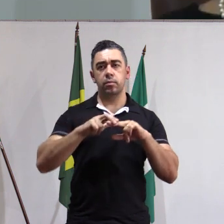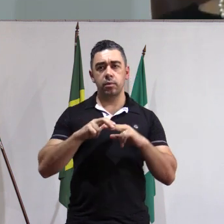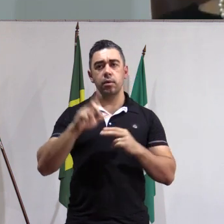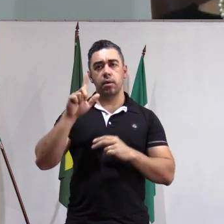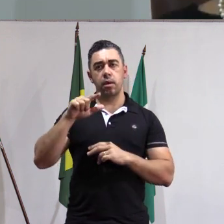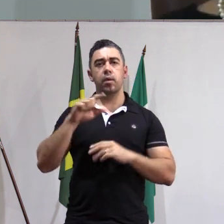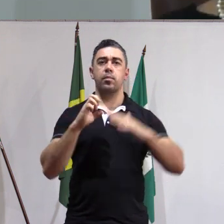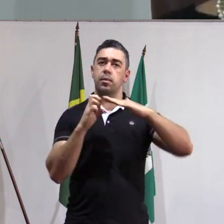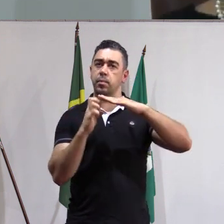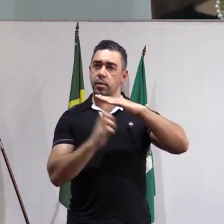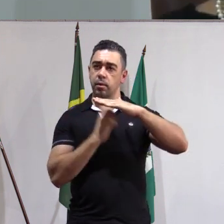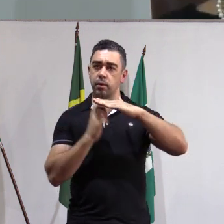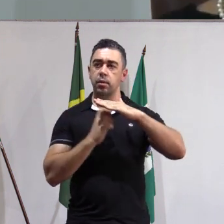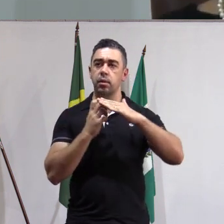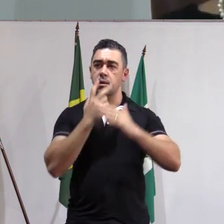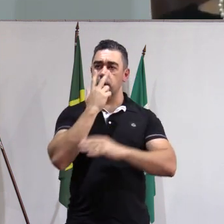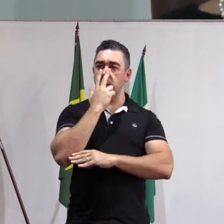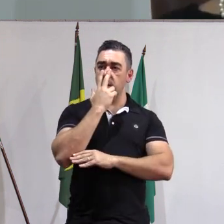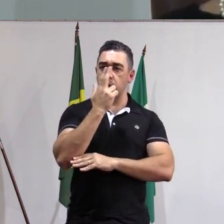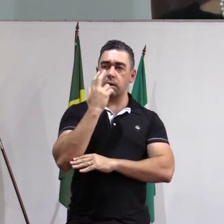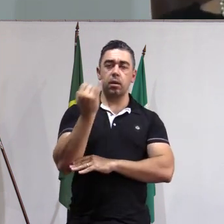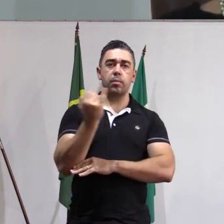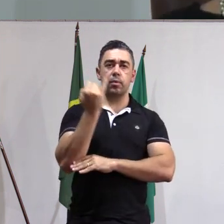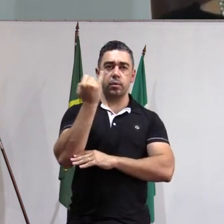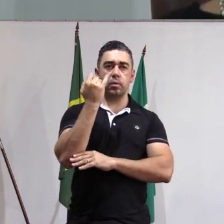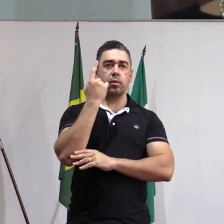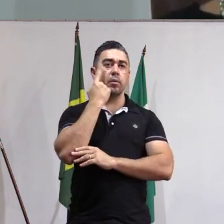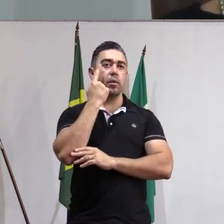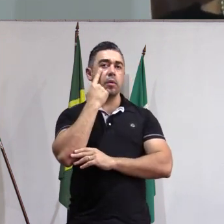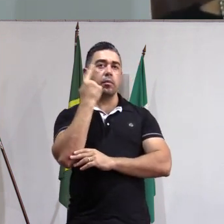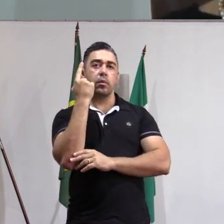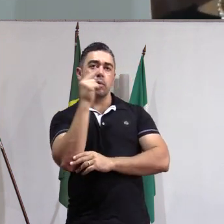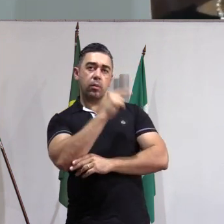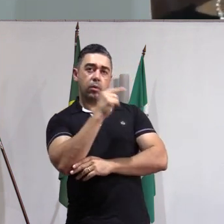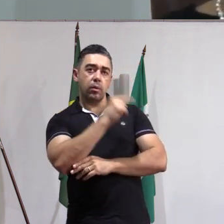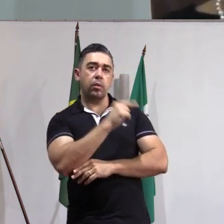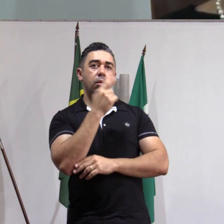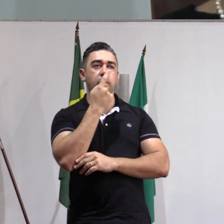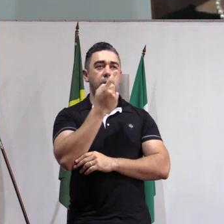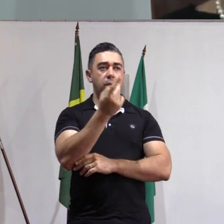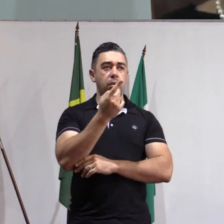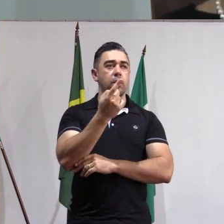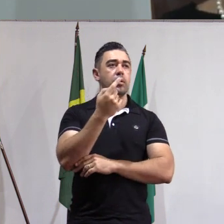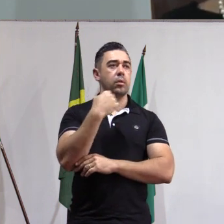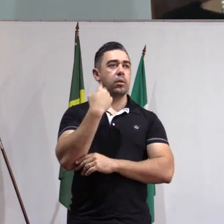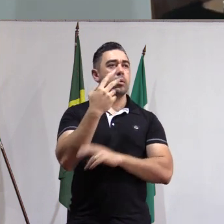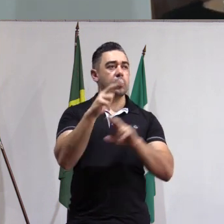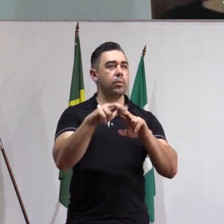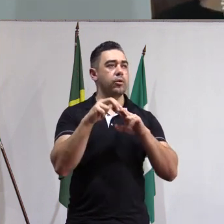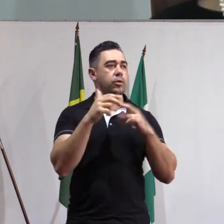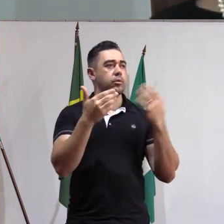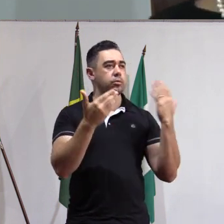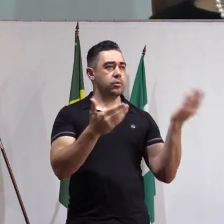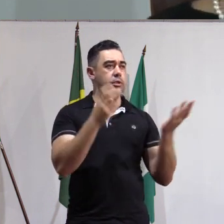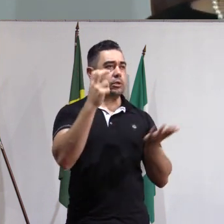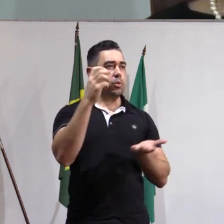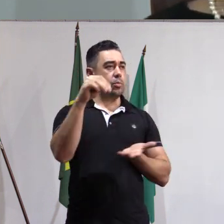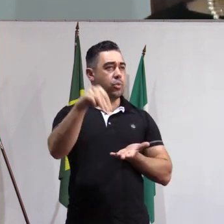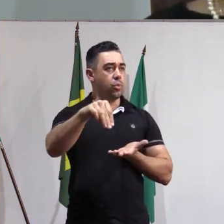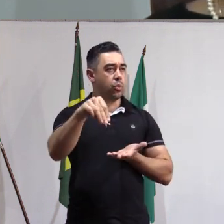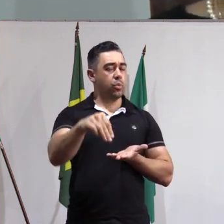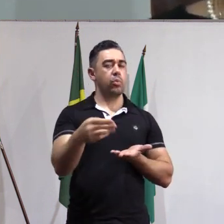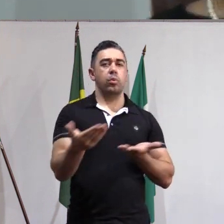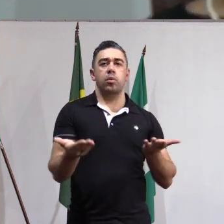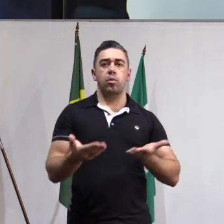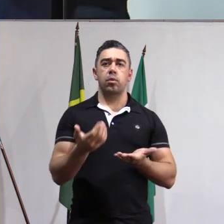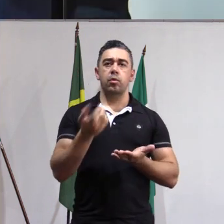entidade empresarial. Eu considero importantíssimo ouvirmos a comunidade externa aqui. Para isso, Antoninho, por 5 minutos,